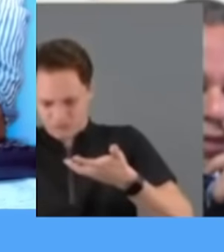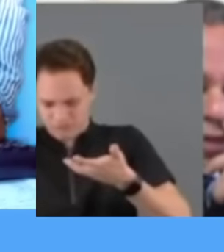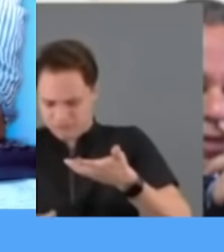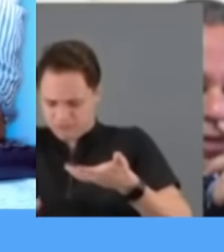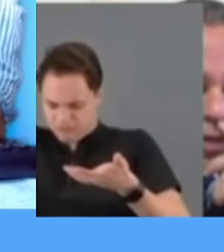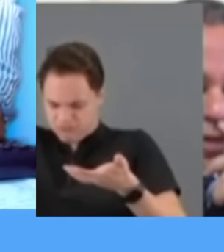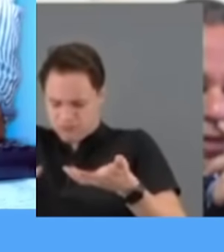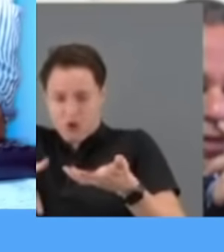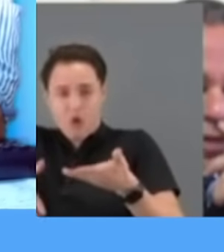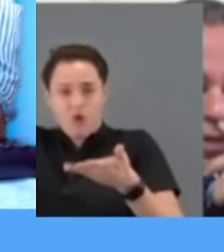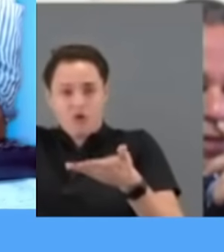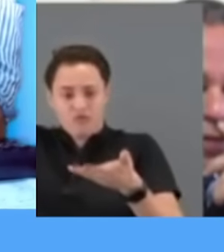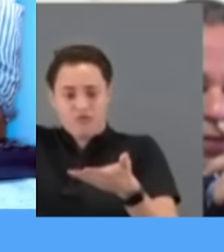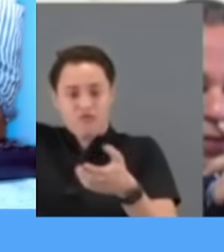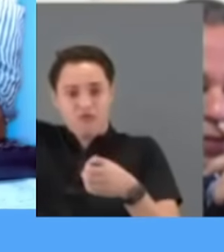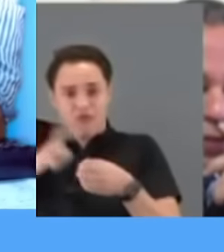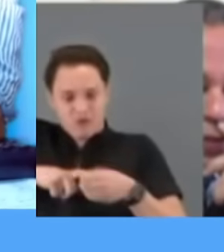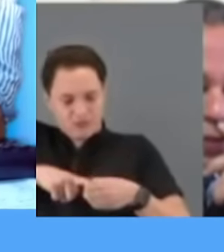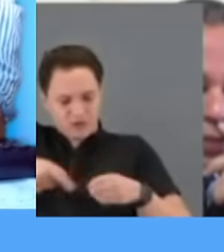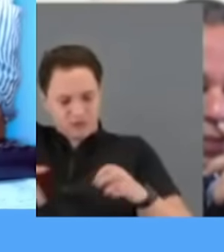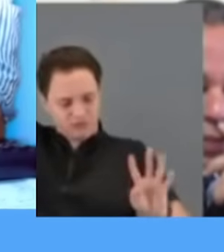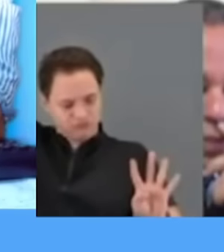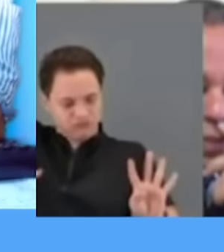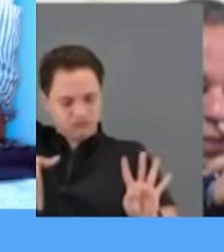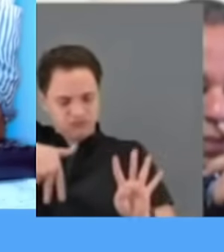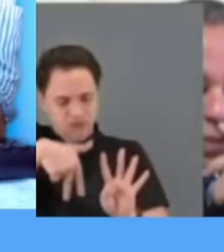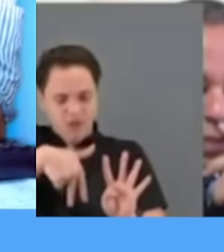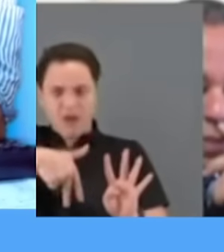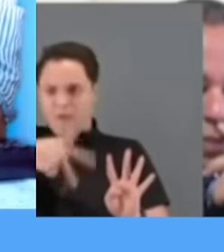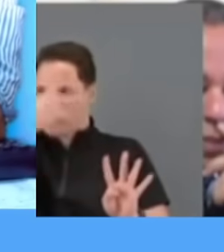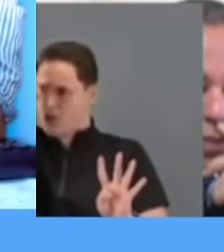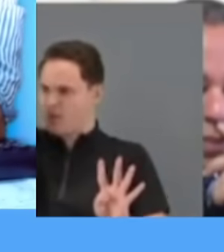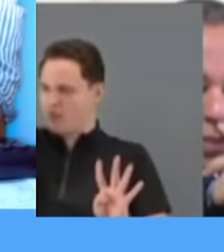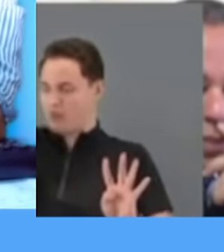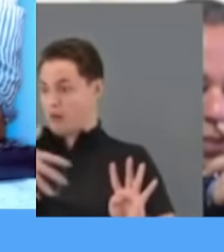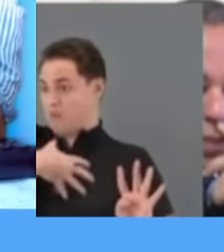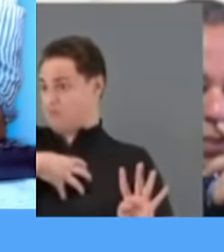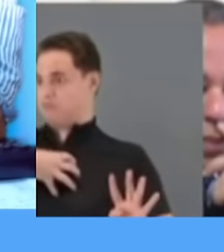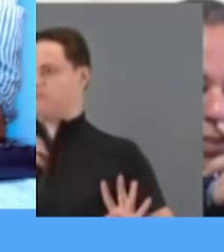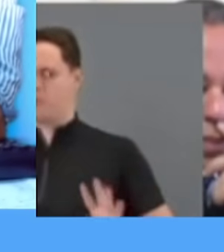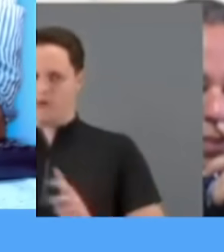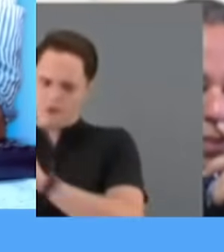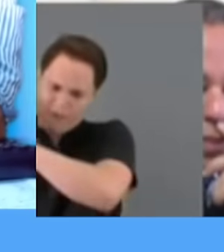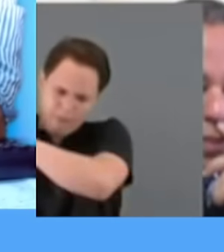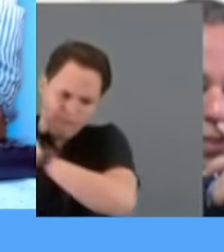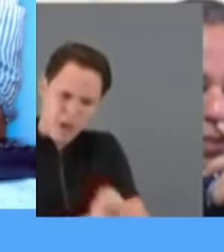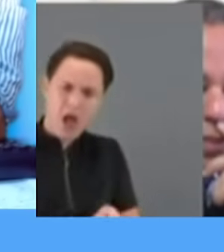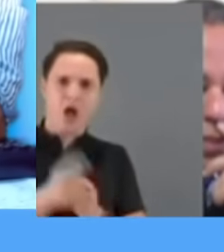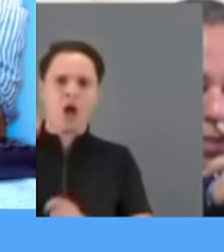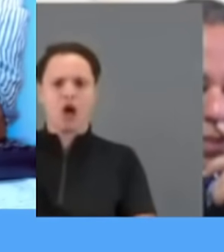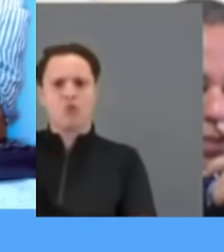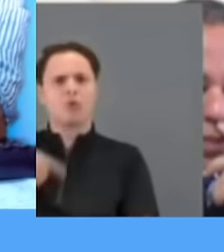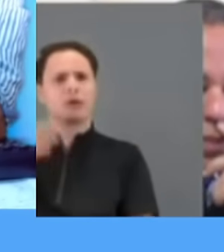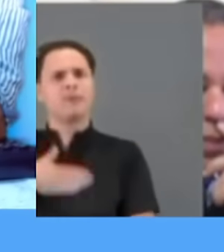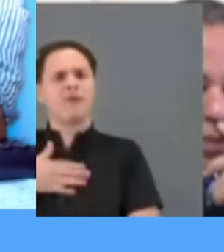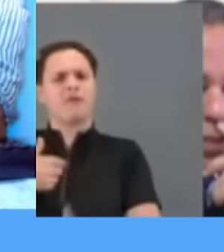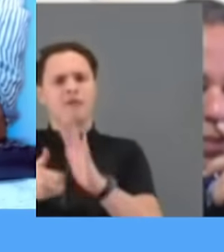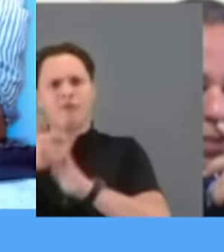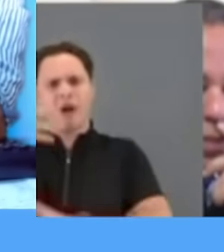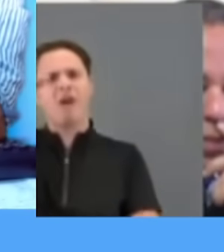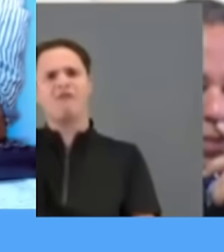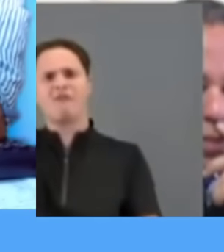chegando na linha de choque, que eu falo, a linha de escudos. Eu fui atacada novamente, jogada ao chão, agredida várias vezes com